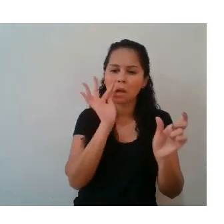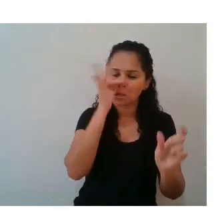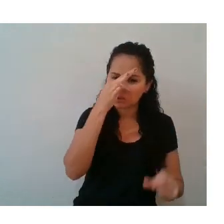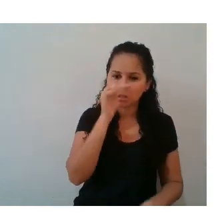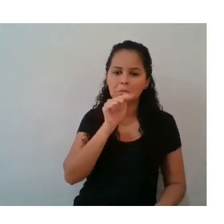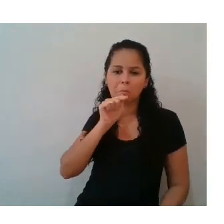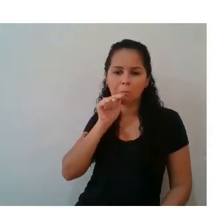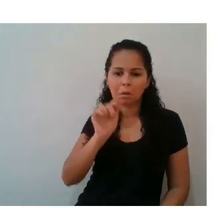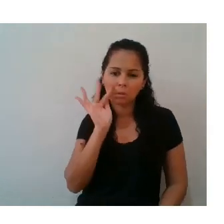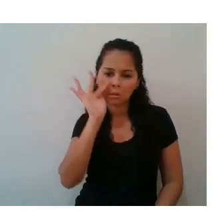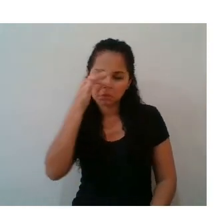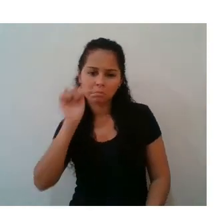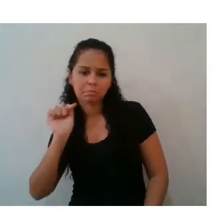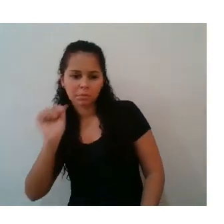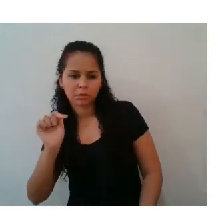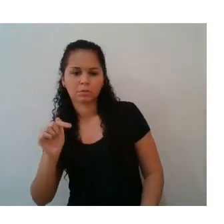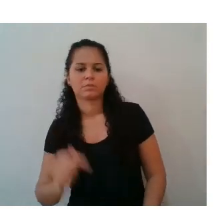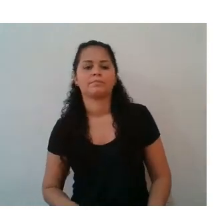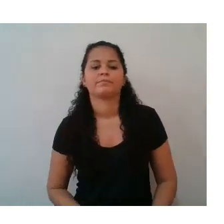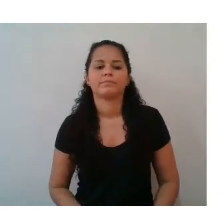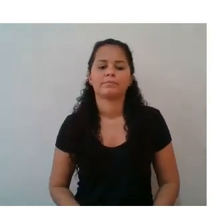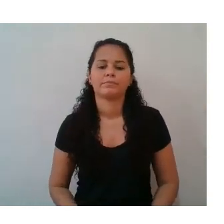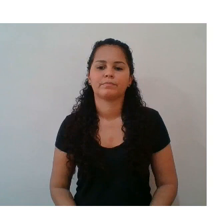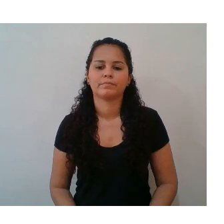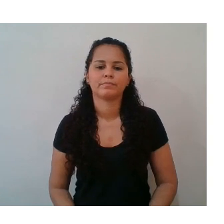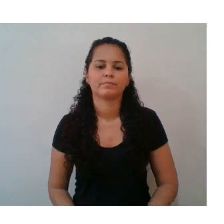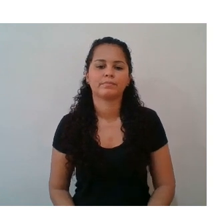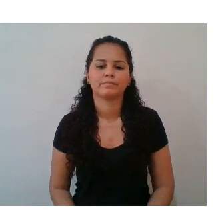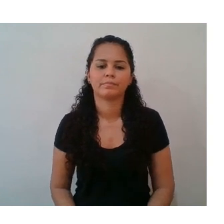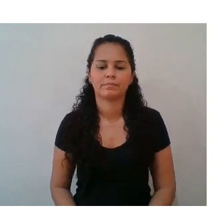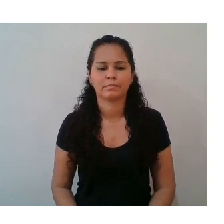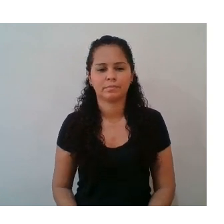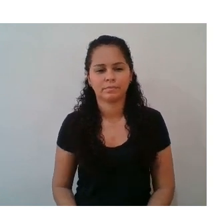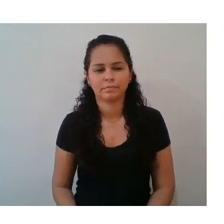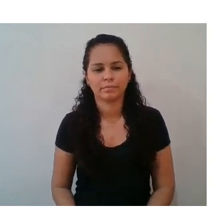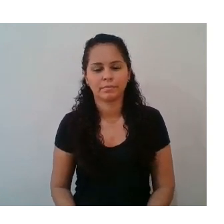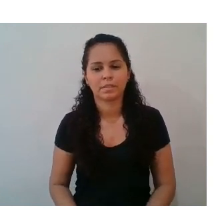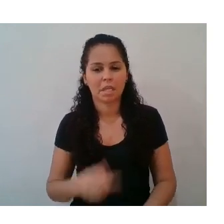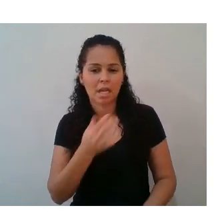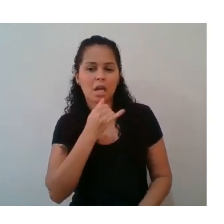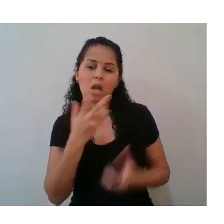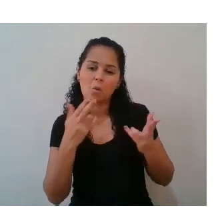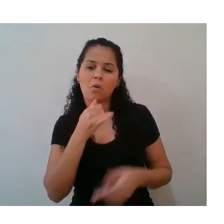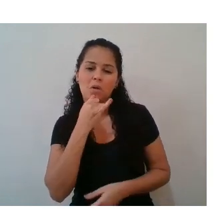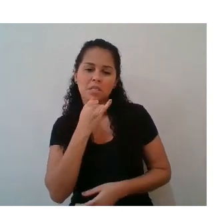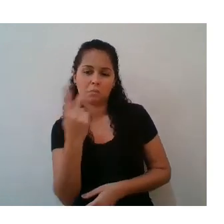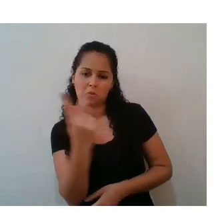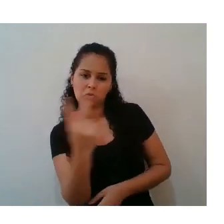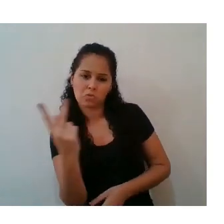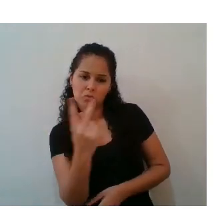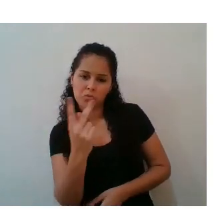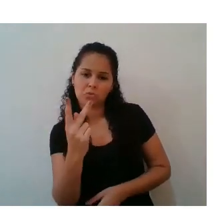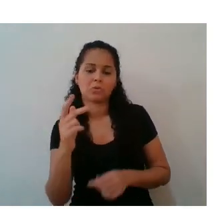Se saem 2 fios, né? Você tem uma ligação em série. Entre essas duas resistências, por exemplo. Entre essas